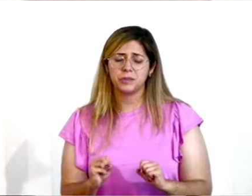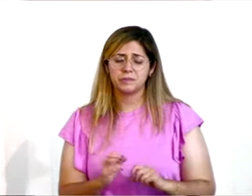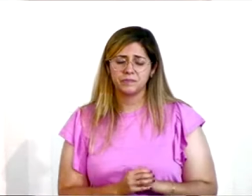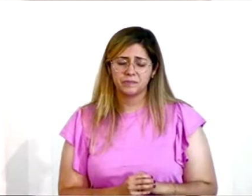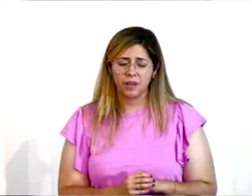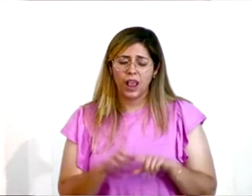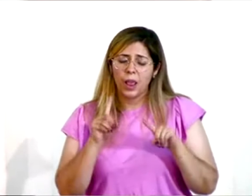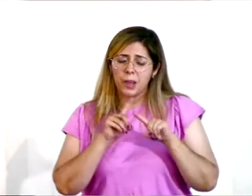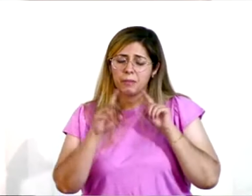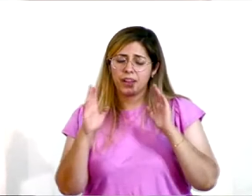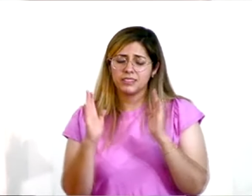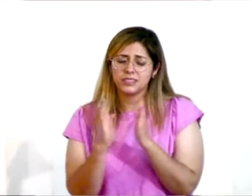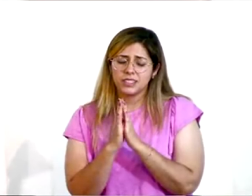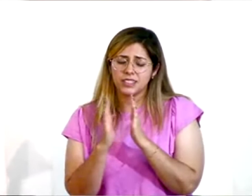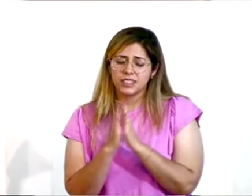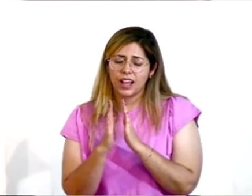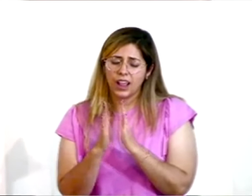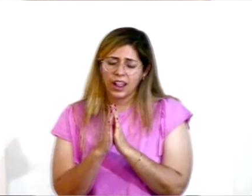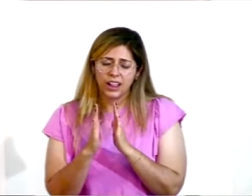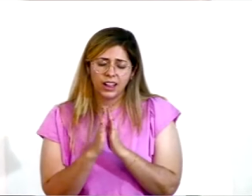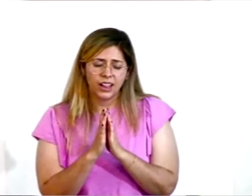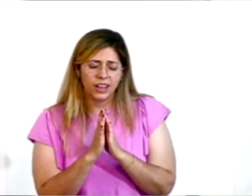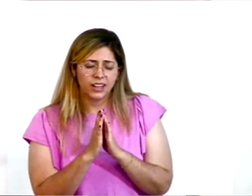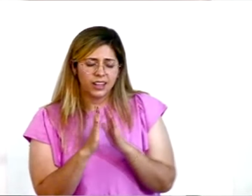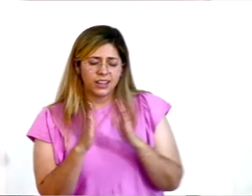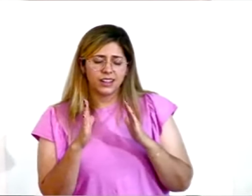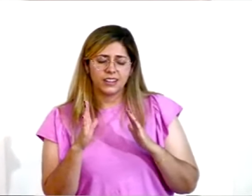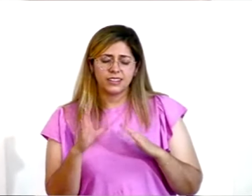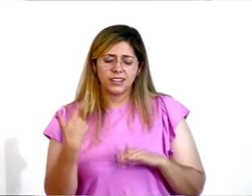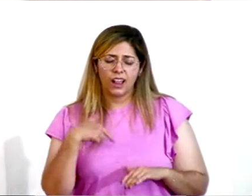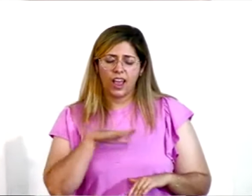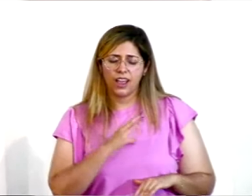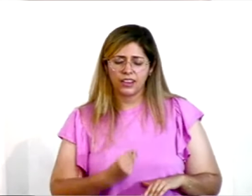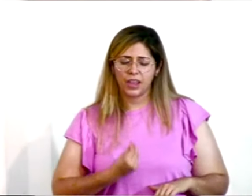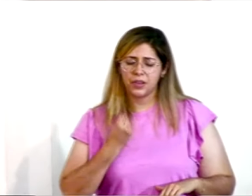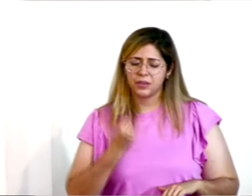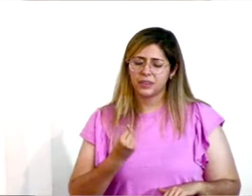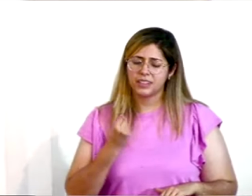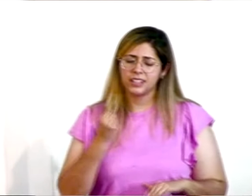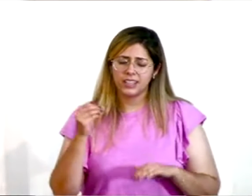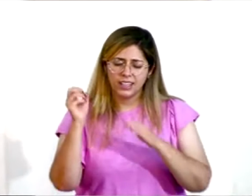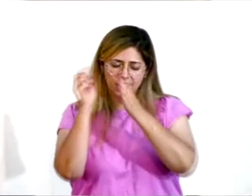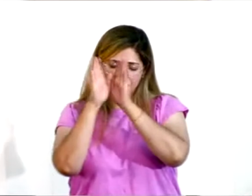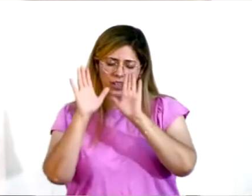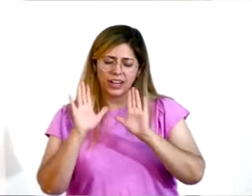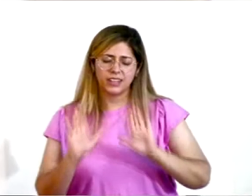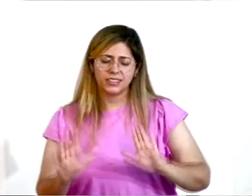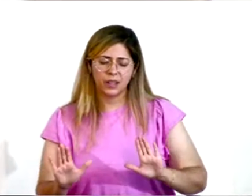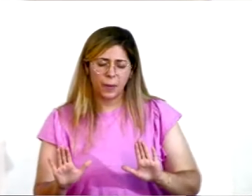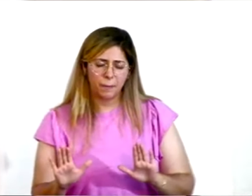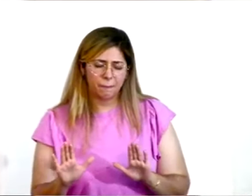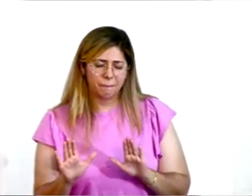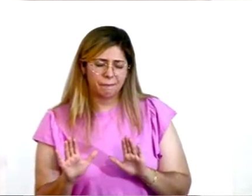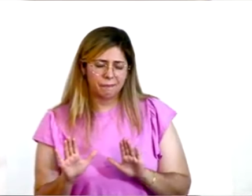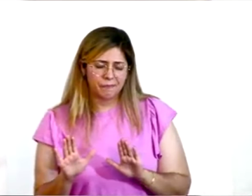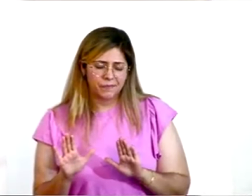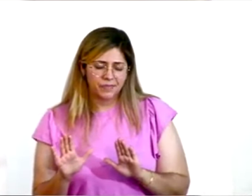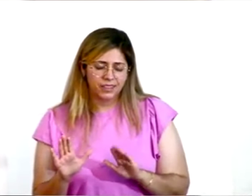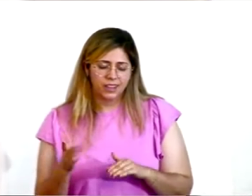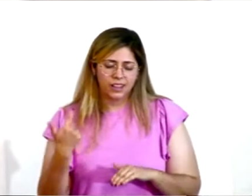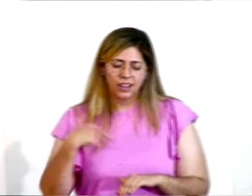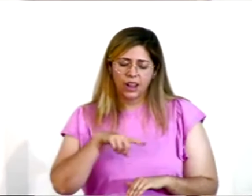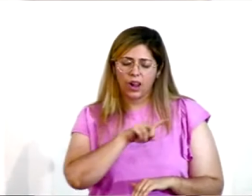nossa oração. Dá-nos uma vida de adoração, Senhor, uma vida em que nós amamos a Tua presença, uma vida em que nós não escolhemos dias